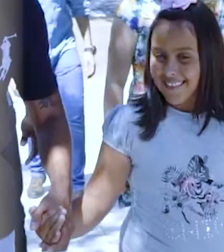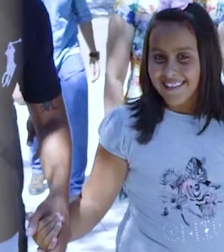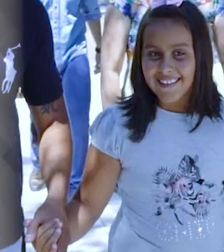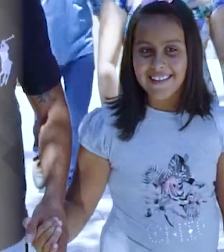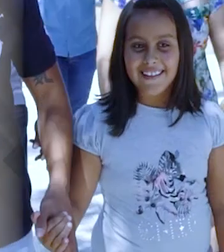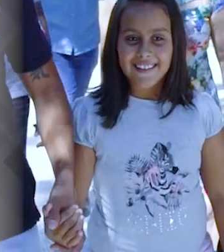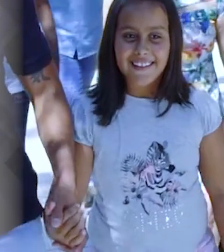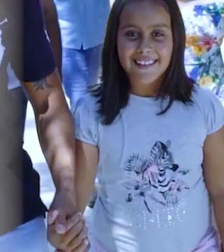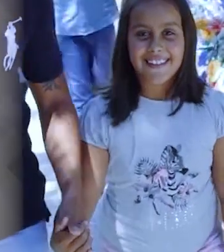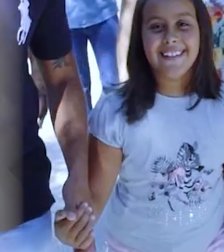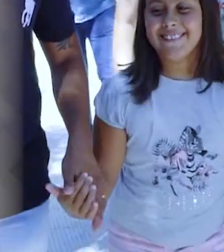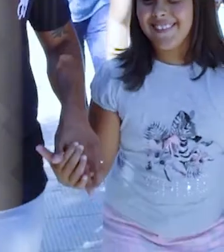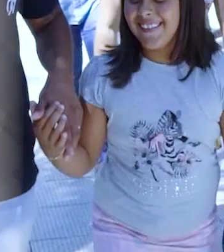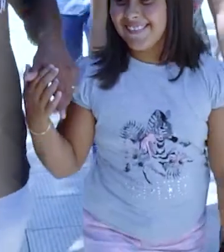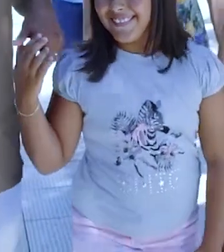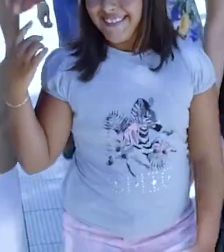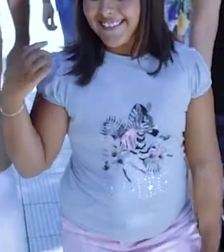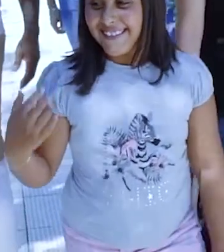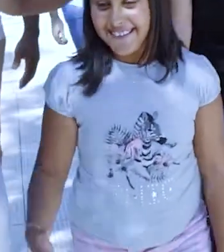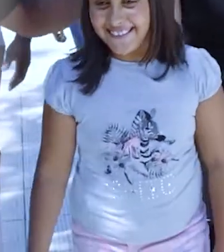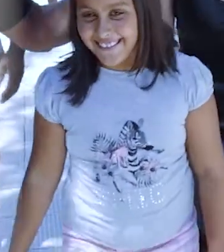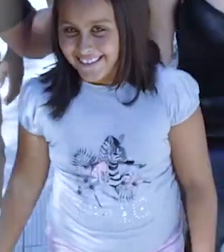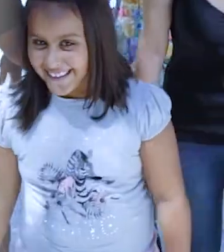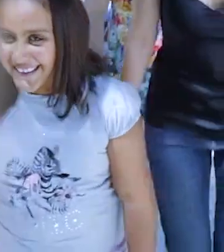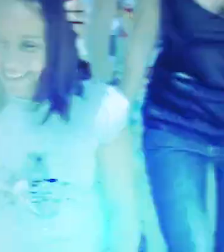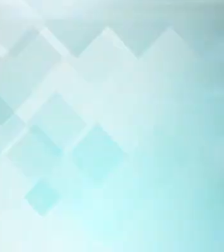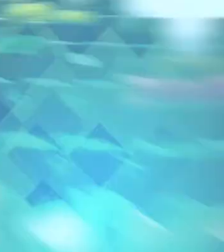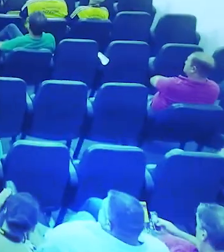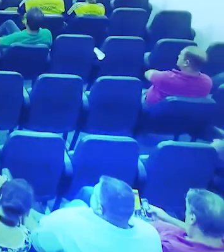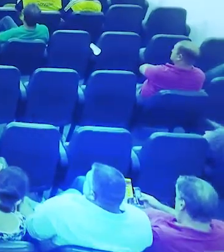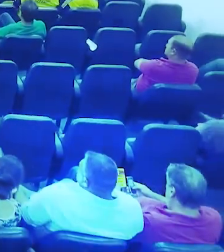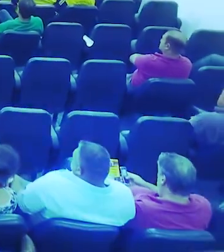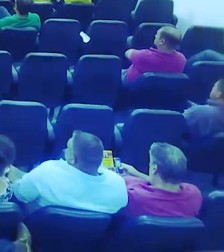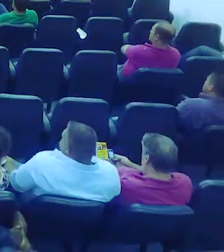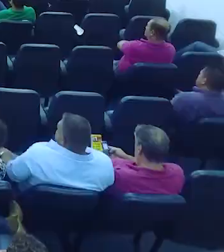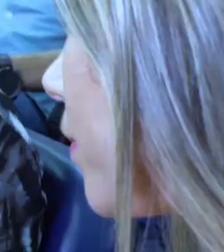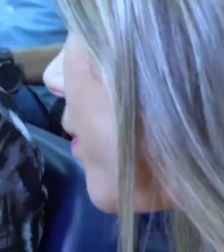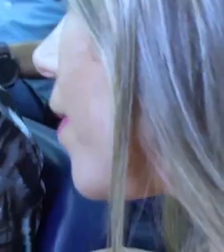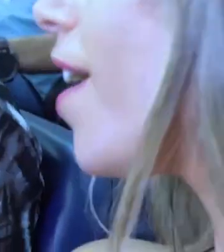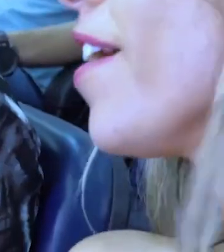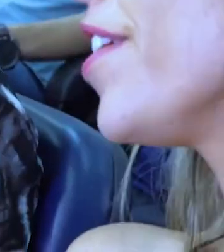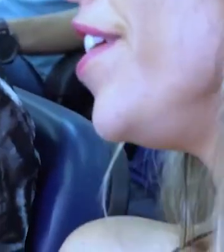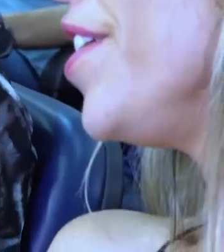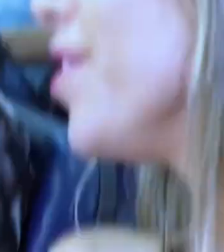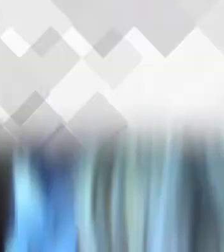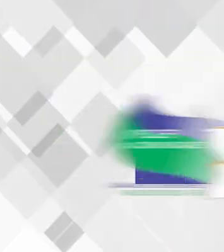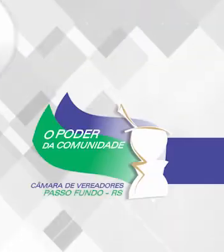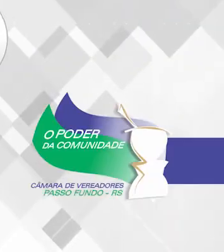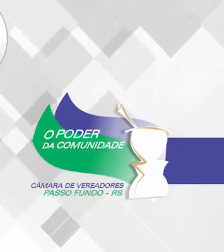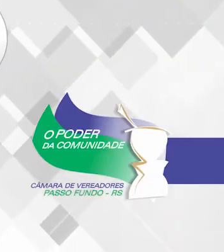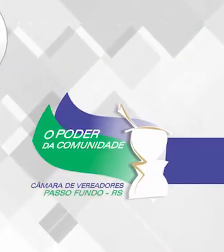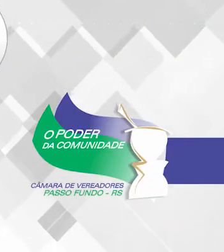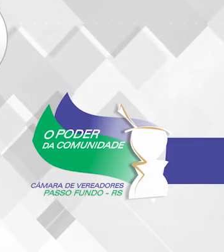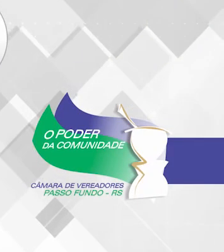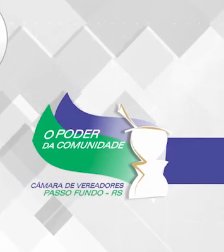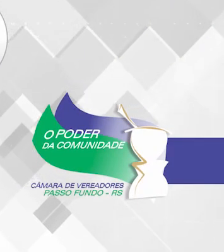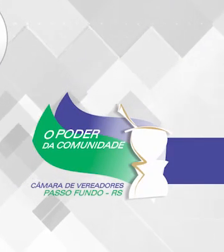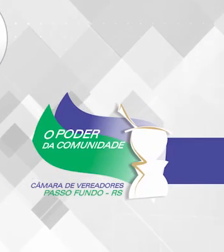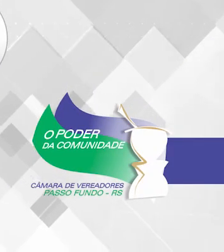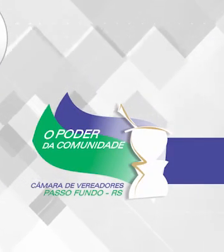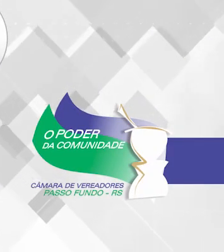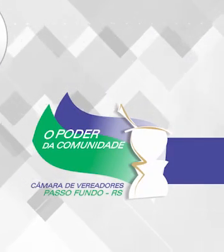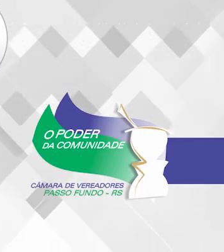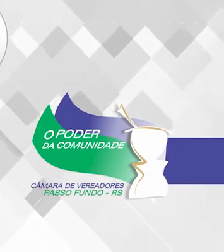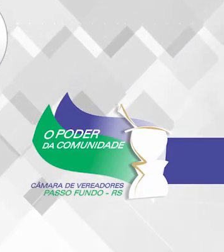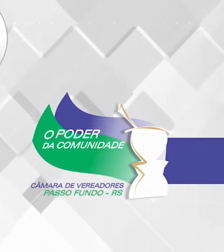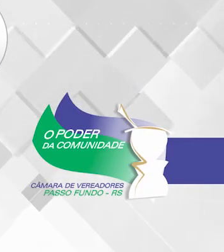A Câmara de Vereadores de Passo Fundo está sempre ao lado da comunidade e, para manter esse compromisso, foi pioneira em implantar o sistema online